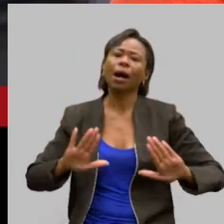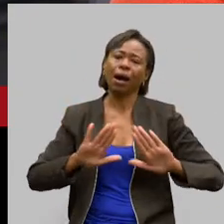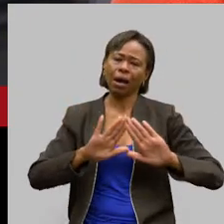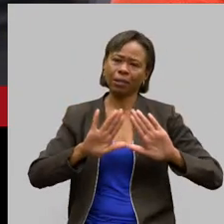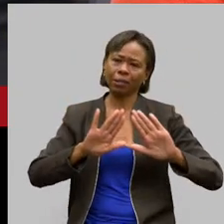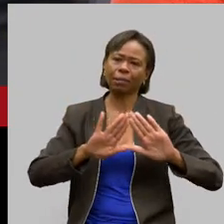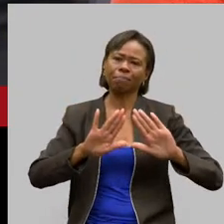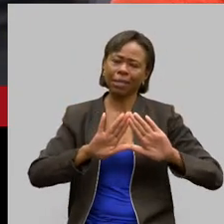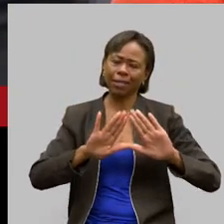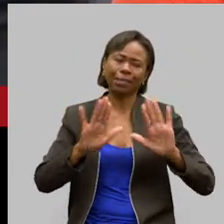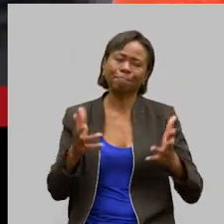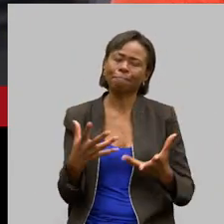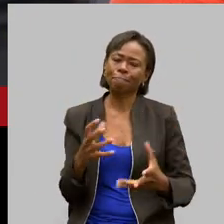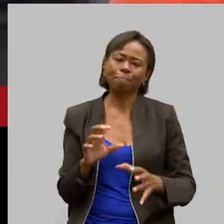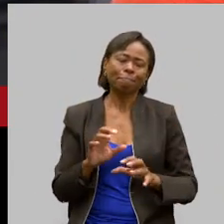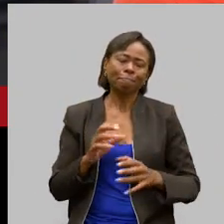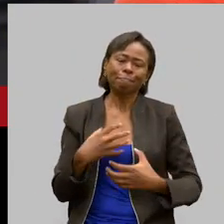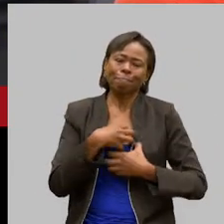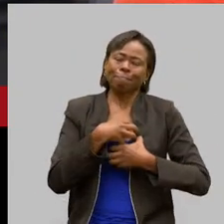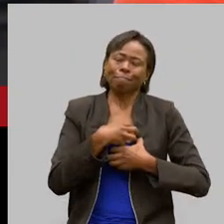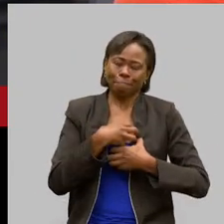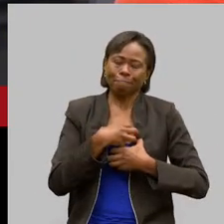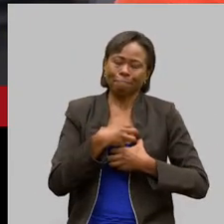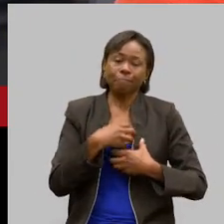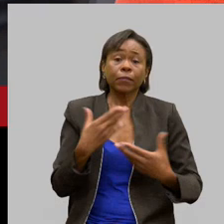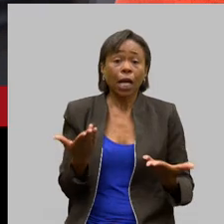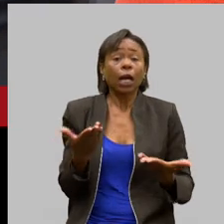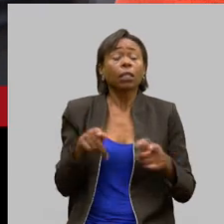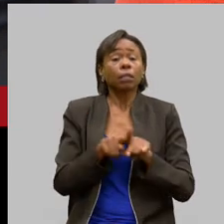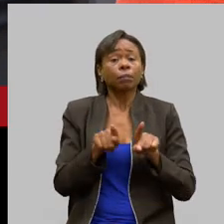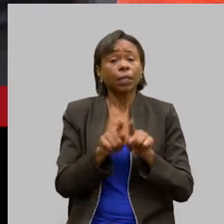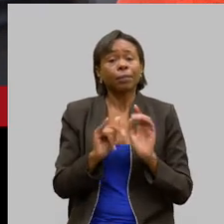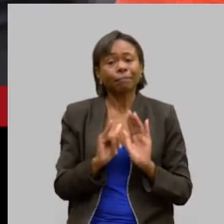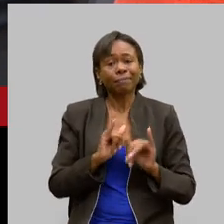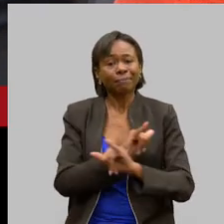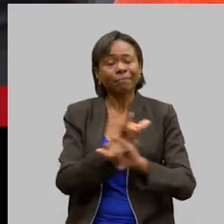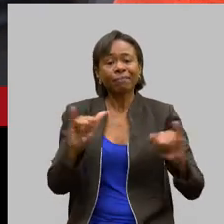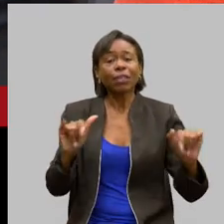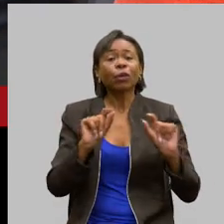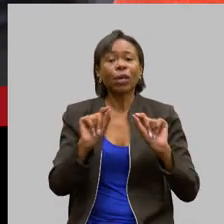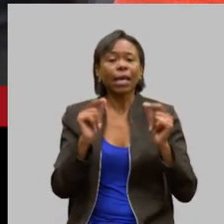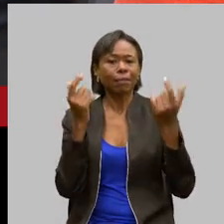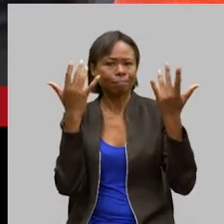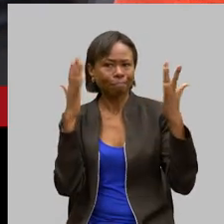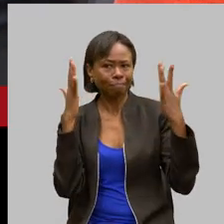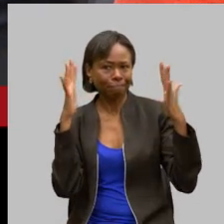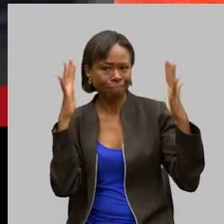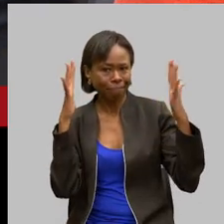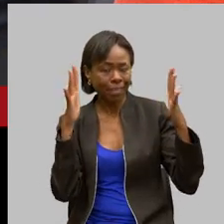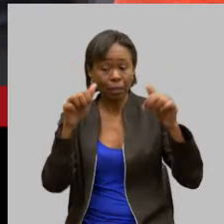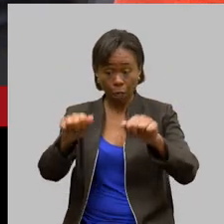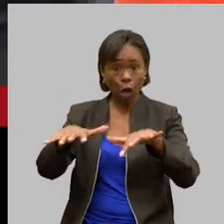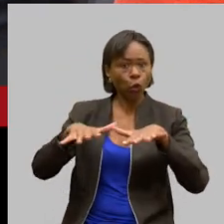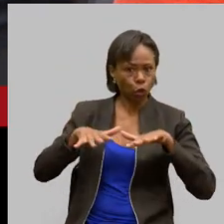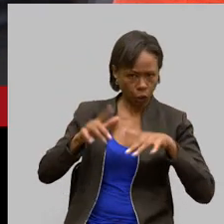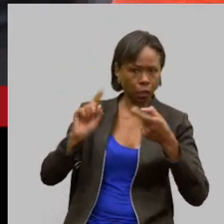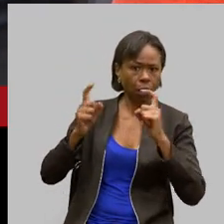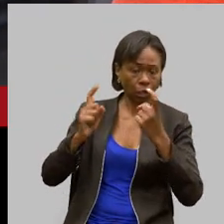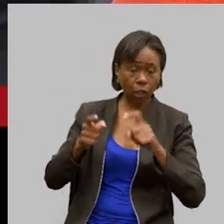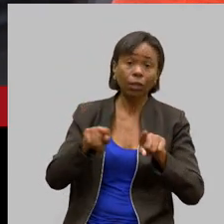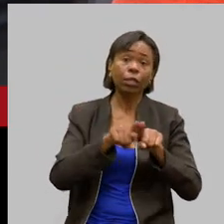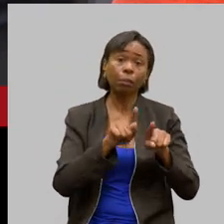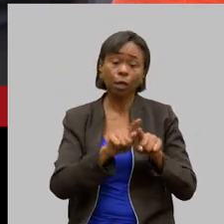muito pessoal Queria também deixar registrado aqui a congratulação não só pela audiência mas também pela atuação do Dr